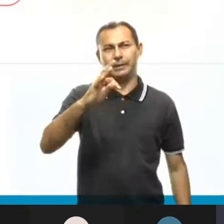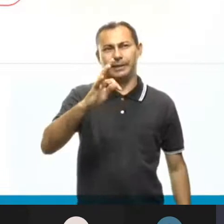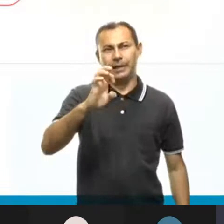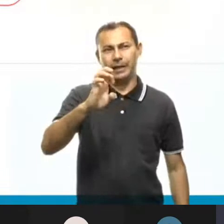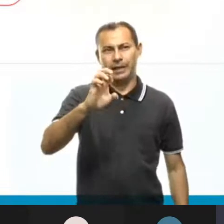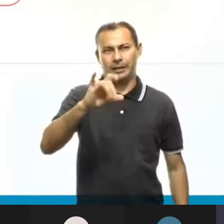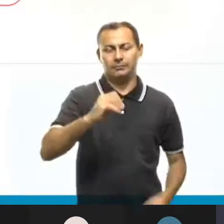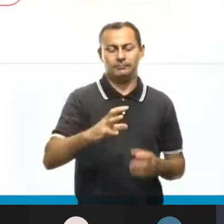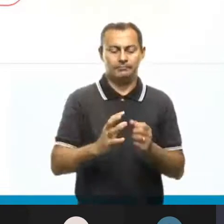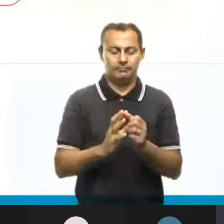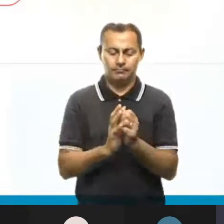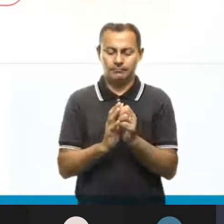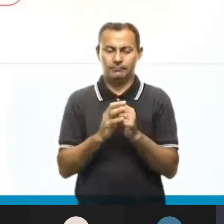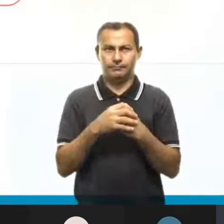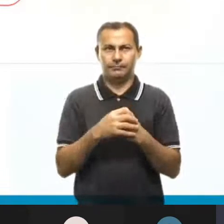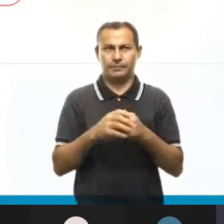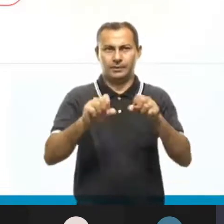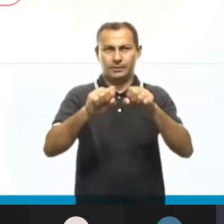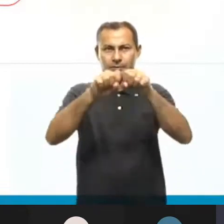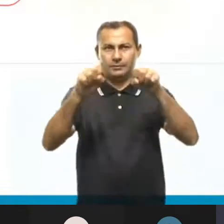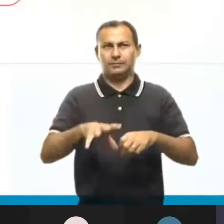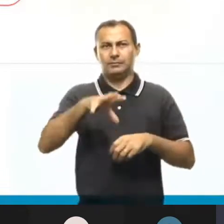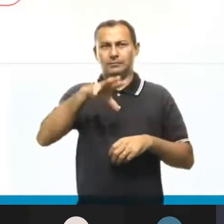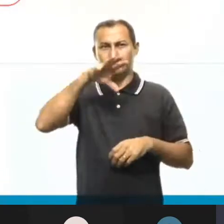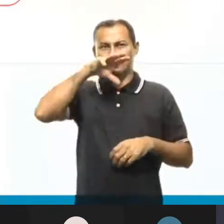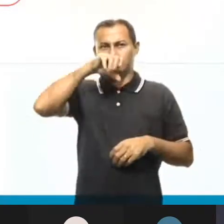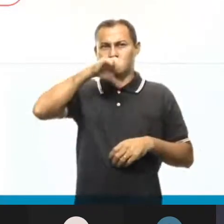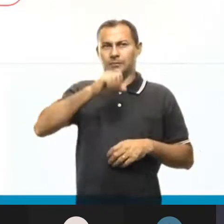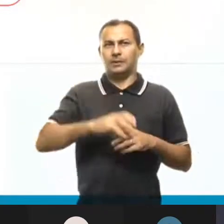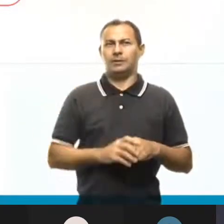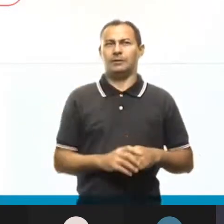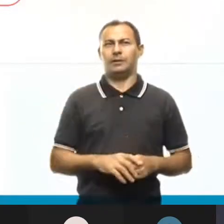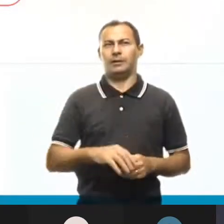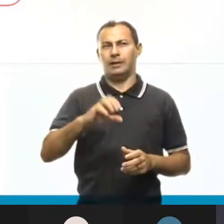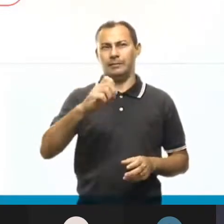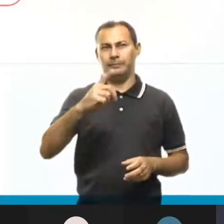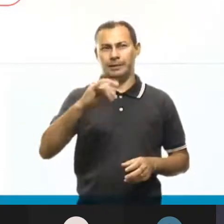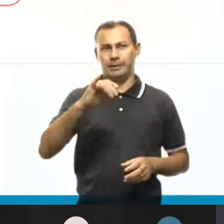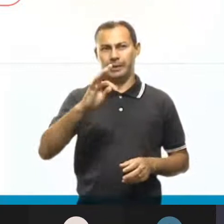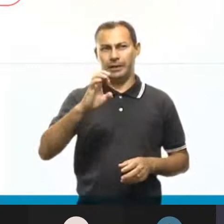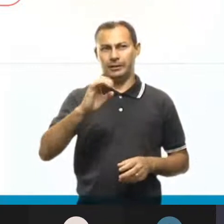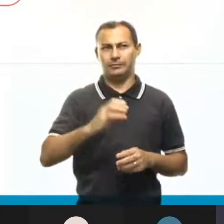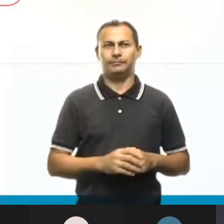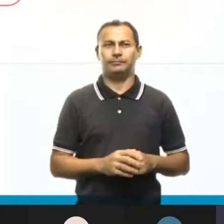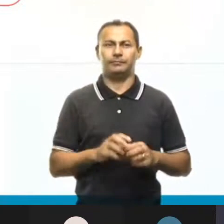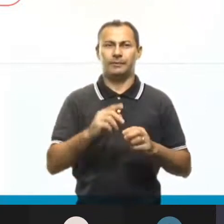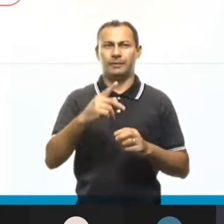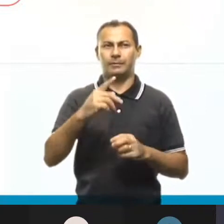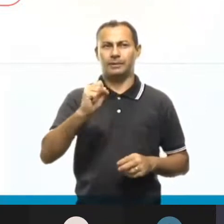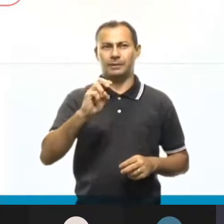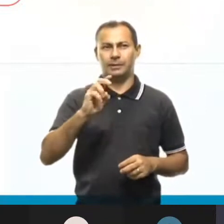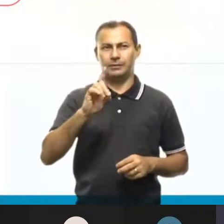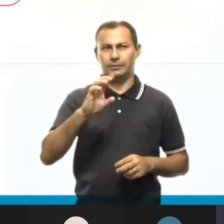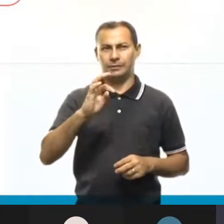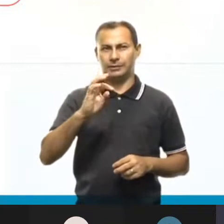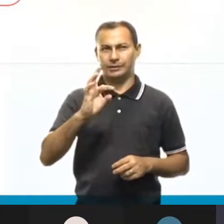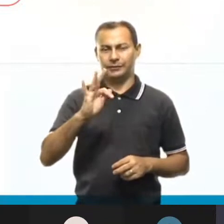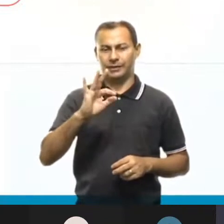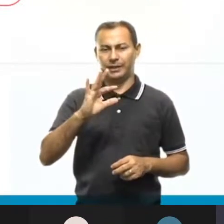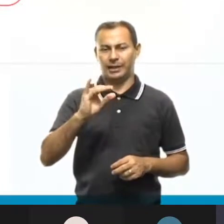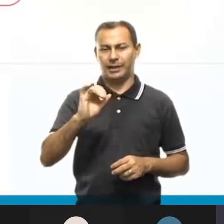reveste boa parte aí do sistema respiratório, que é o epitélio pseudoestratificado cilíndrico